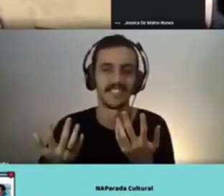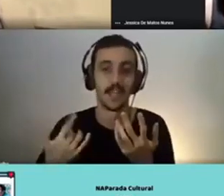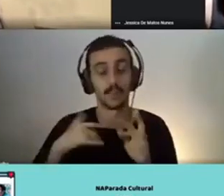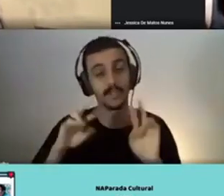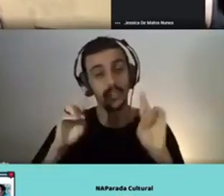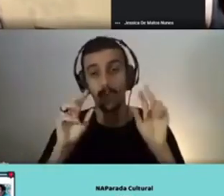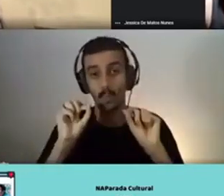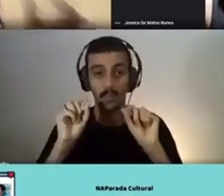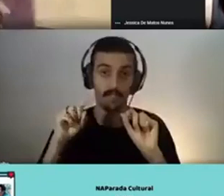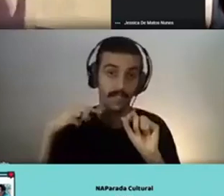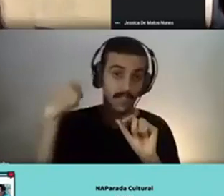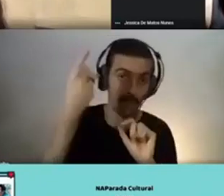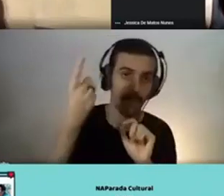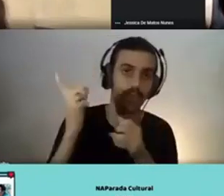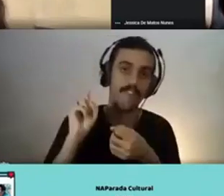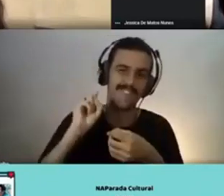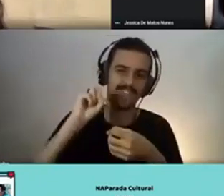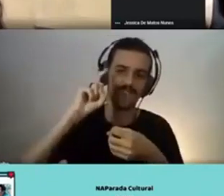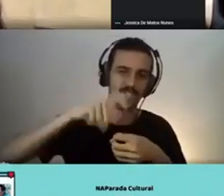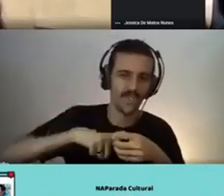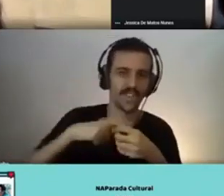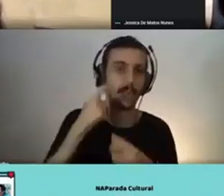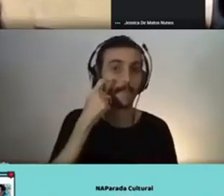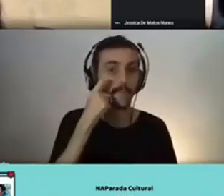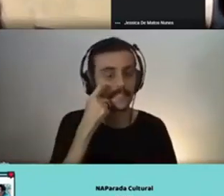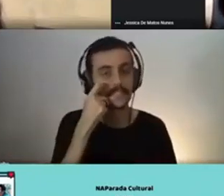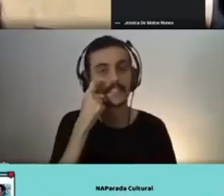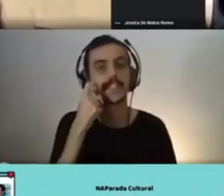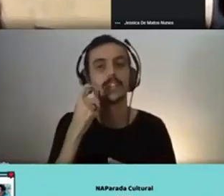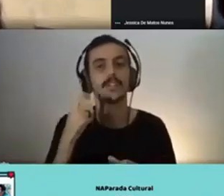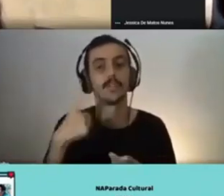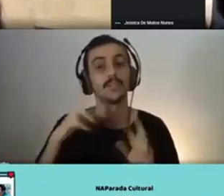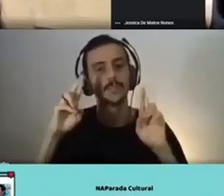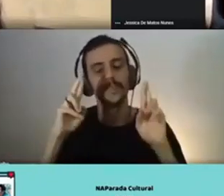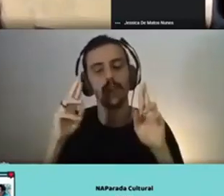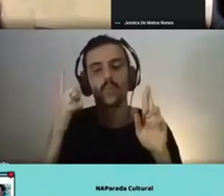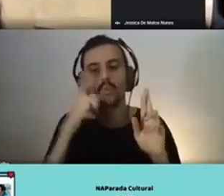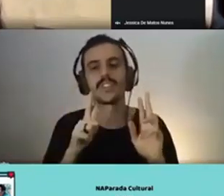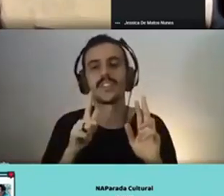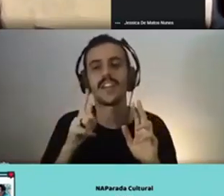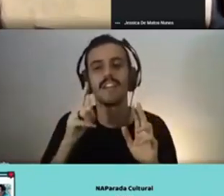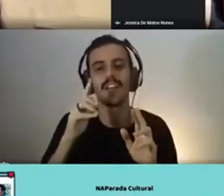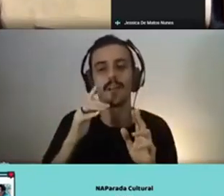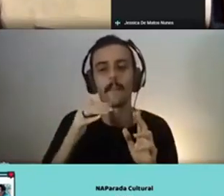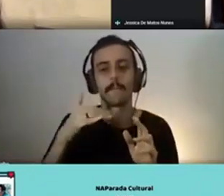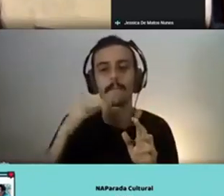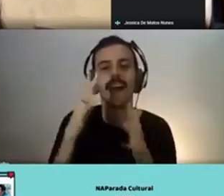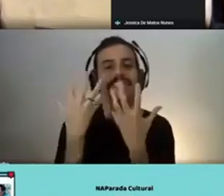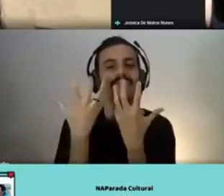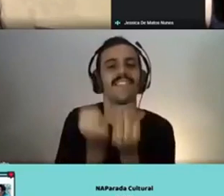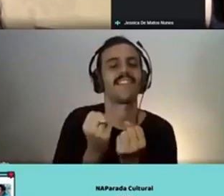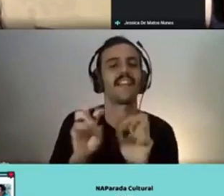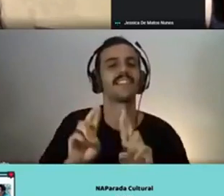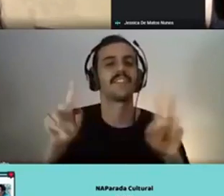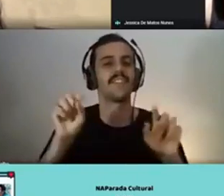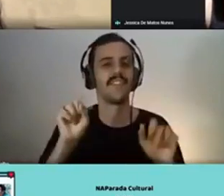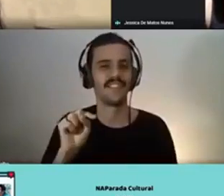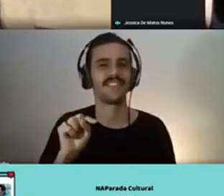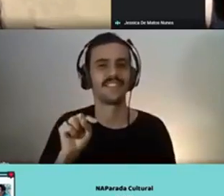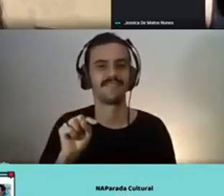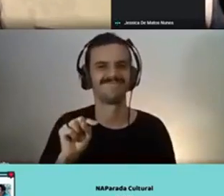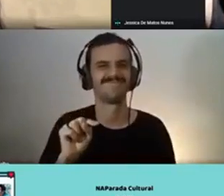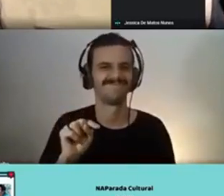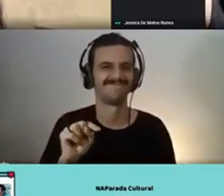o diferente da melhor forma possível. Uhum, sim. Eu acho que vamos, sim, né? A